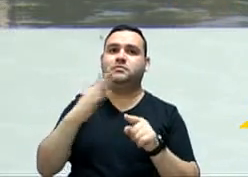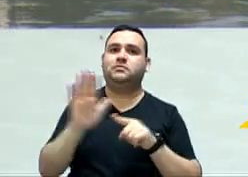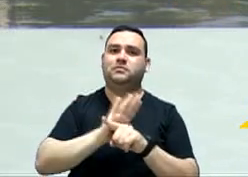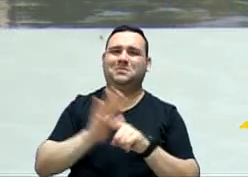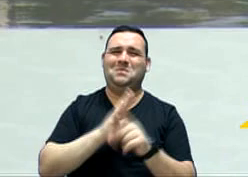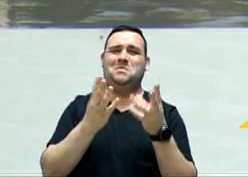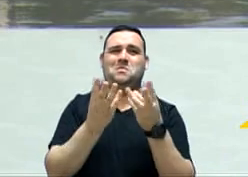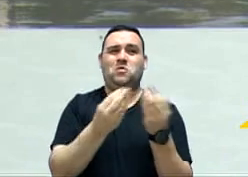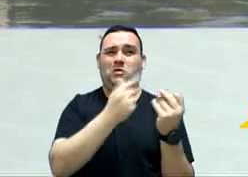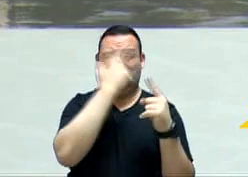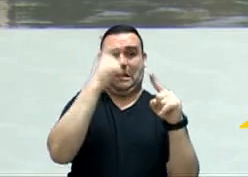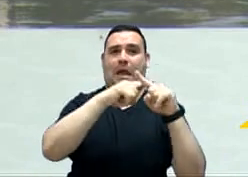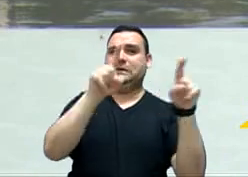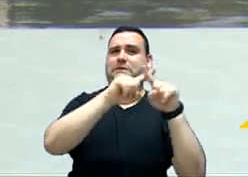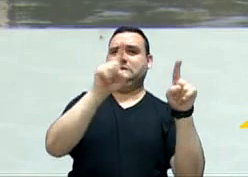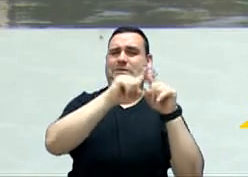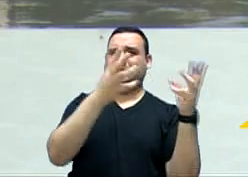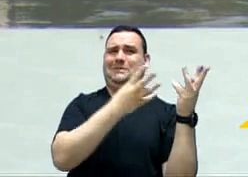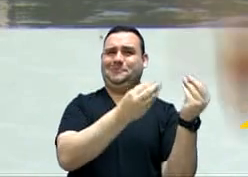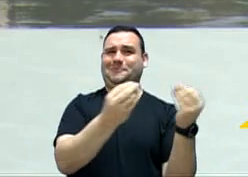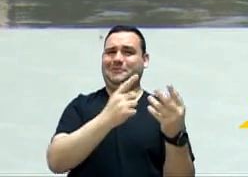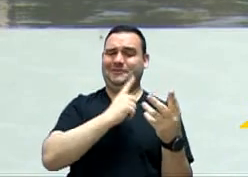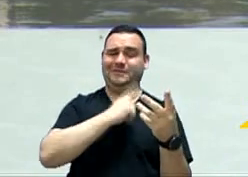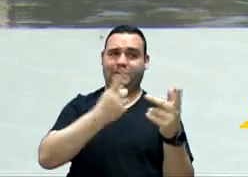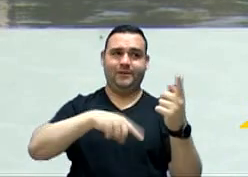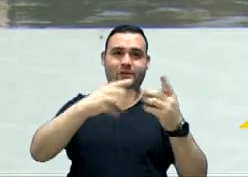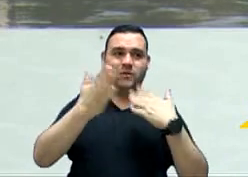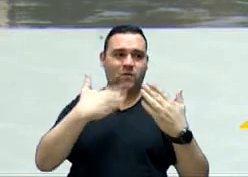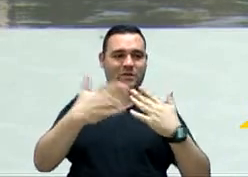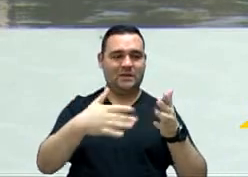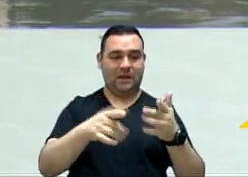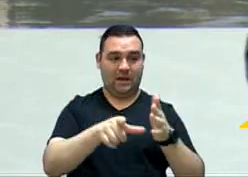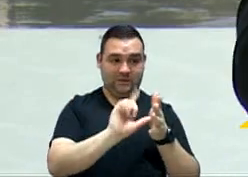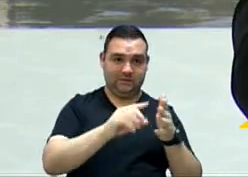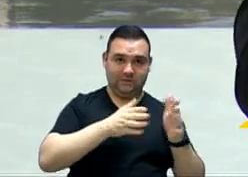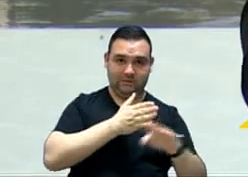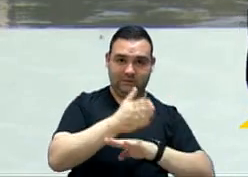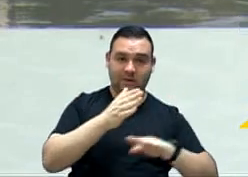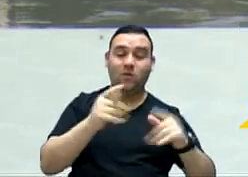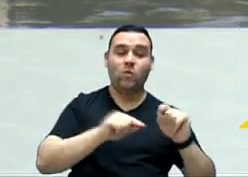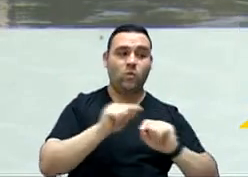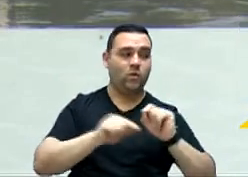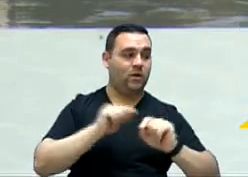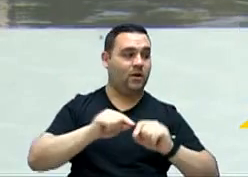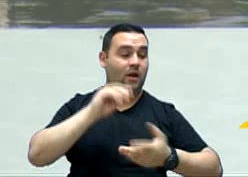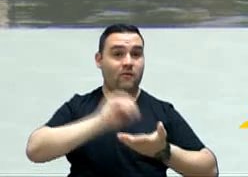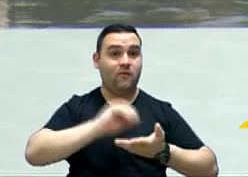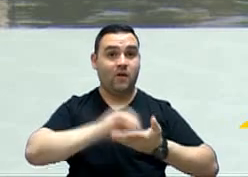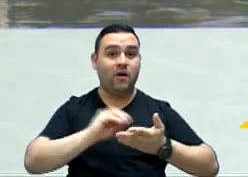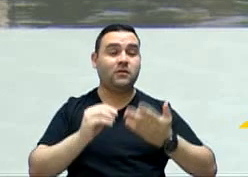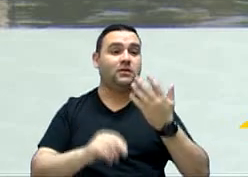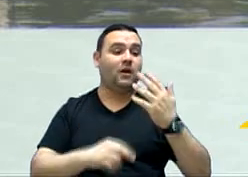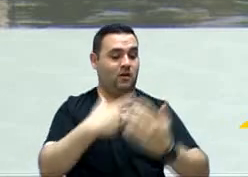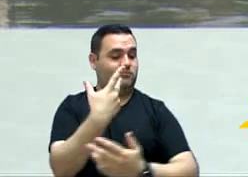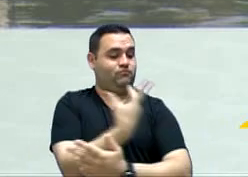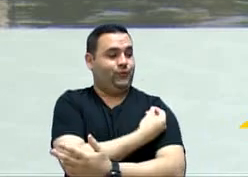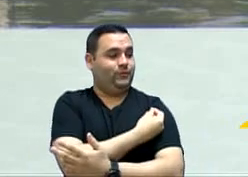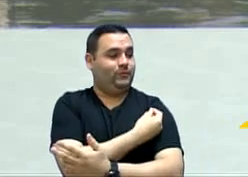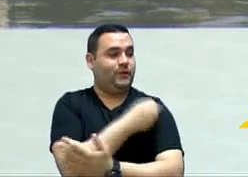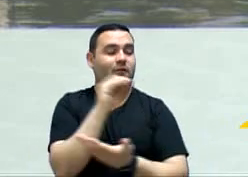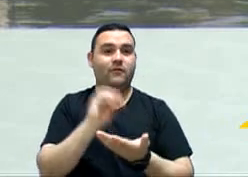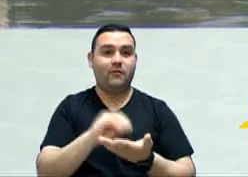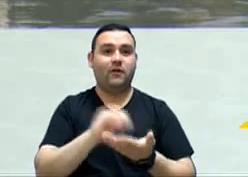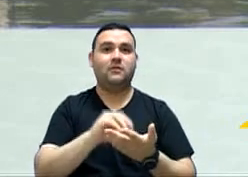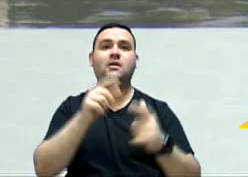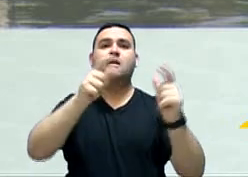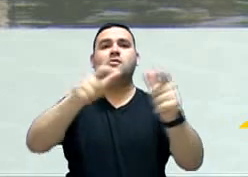tendo muita reclamação, vereador Fausto. A gente estava conversando antes de entrar aqui sobre a falta de vacinas